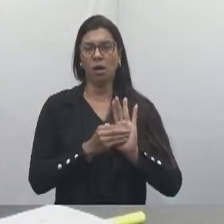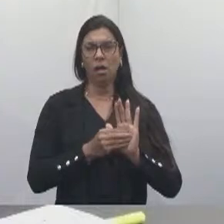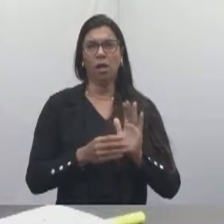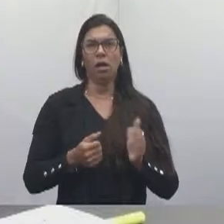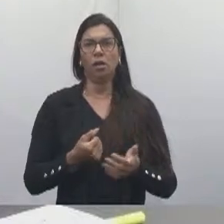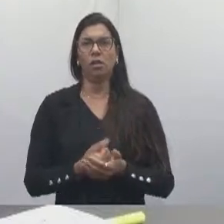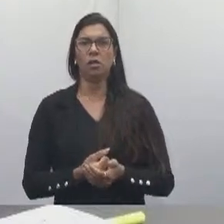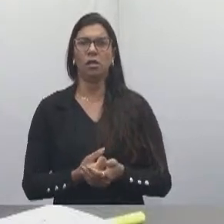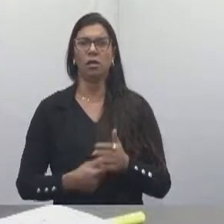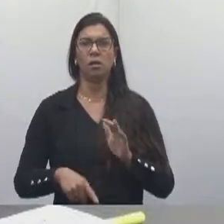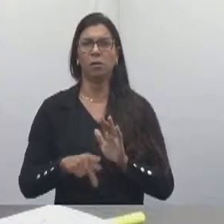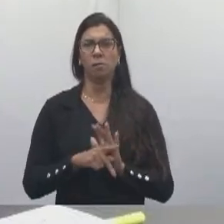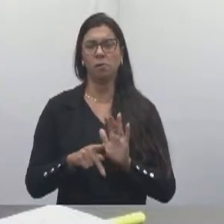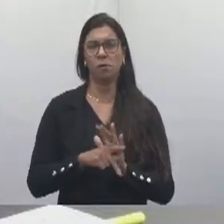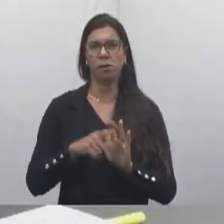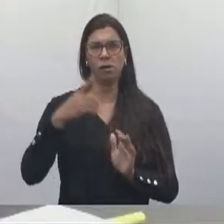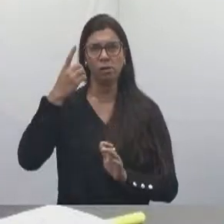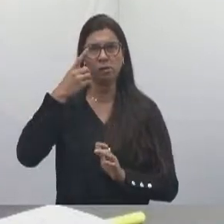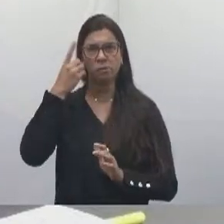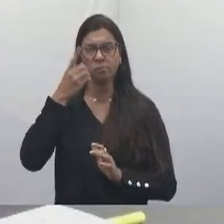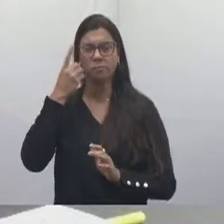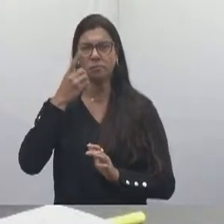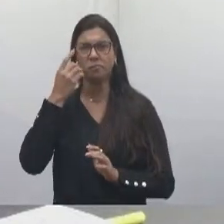deveria vir do executivo também